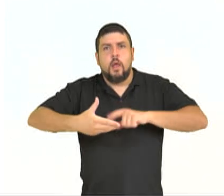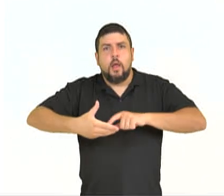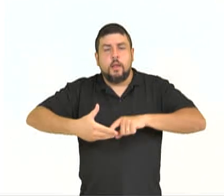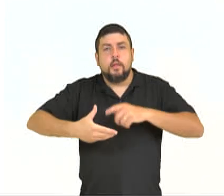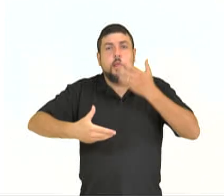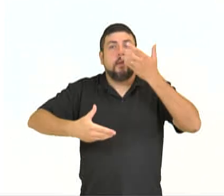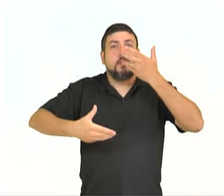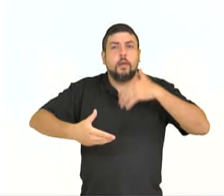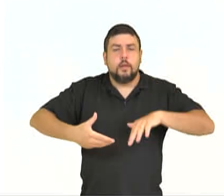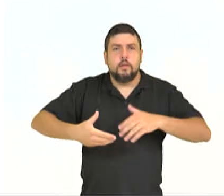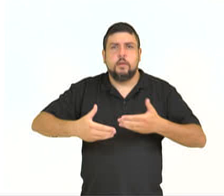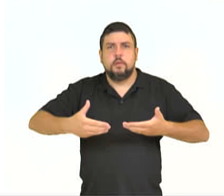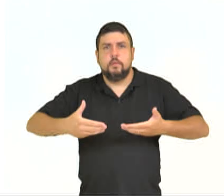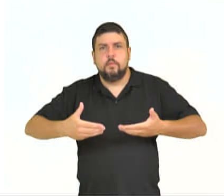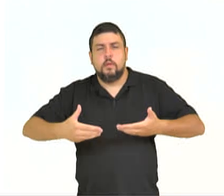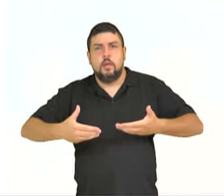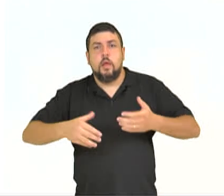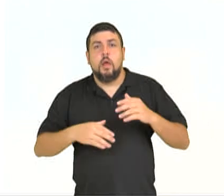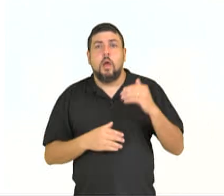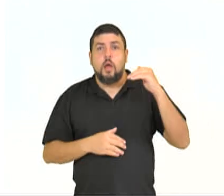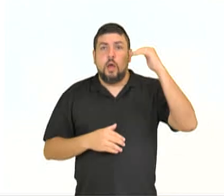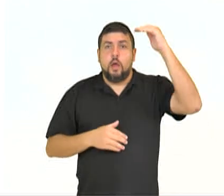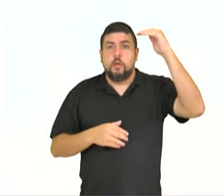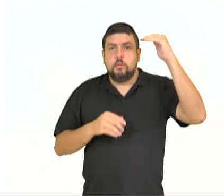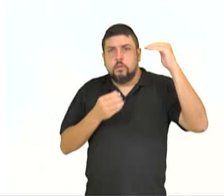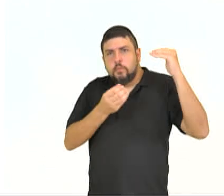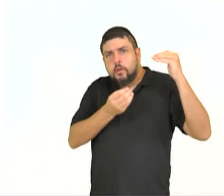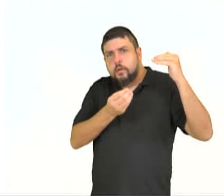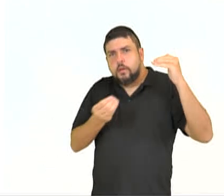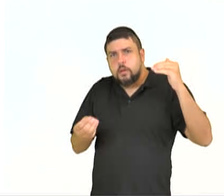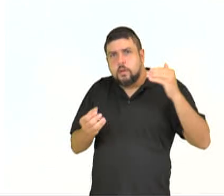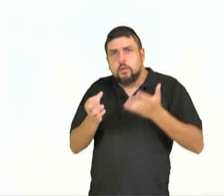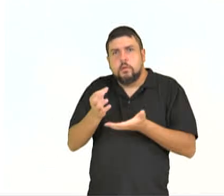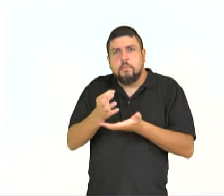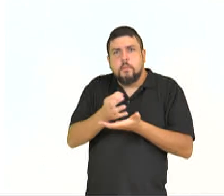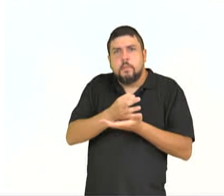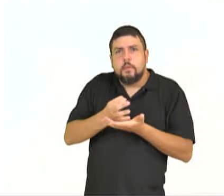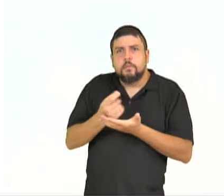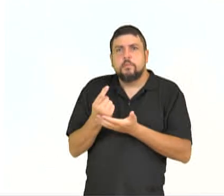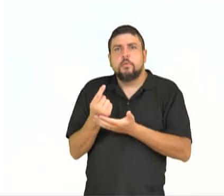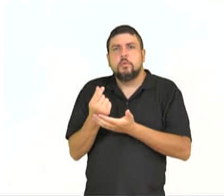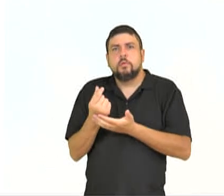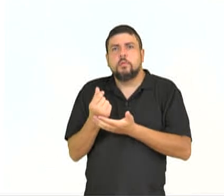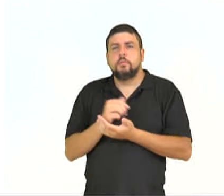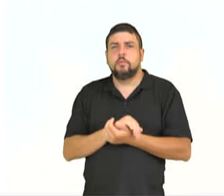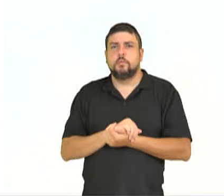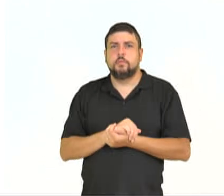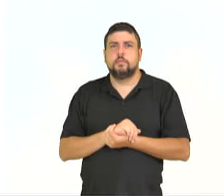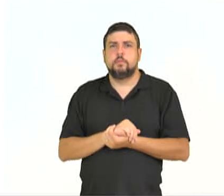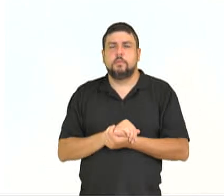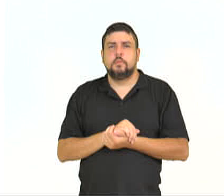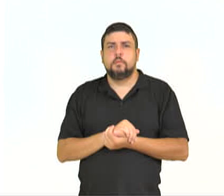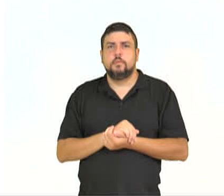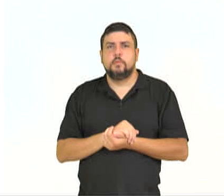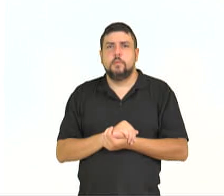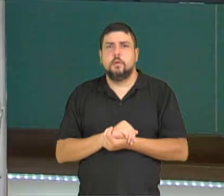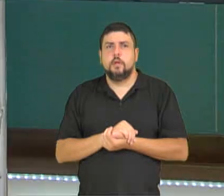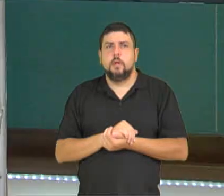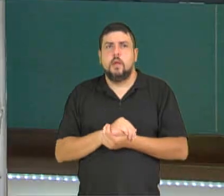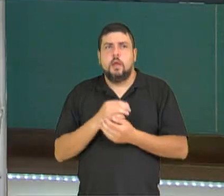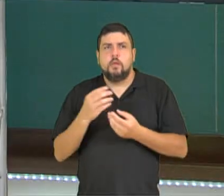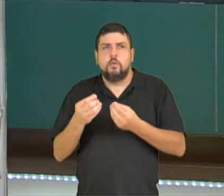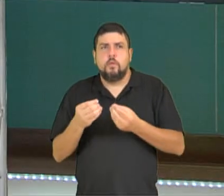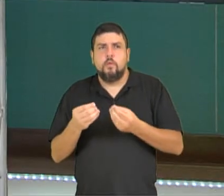estendida. Outra mão adulta entrega uma moeda. Isso mesmo. É o que nós temos aqui, 3 mãos,